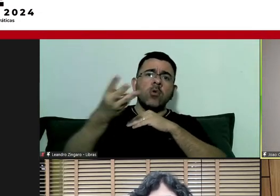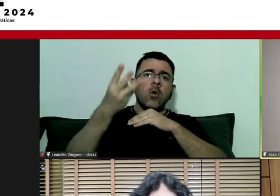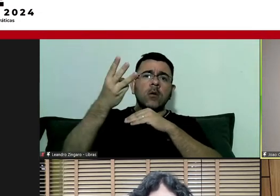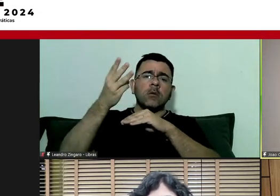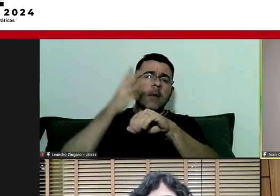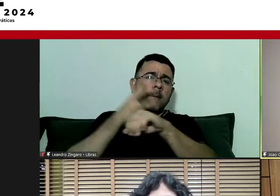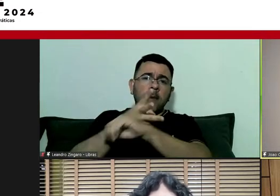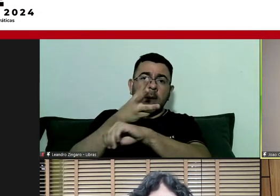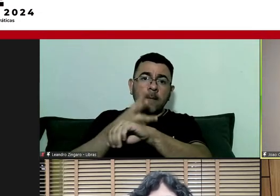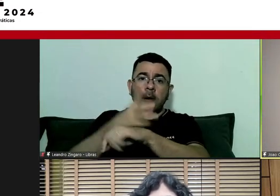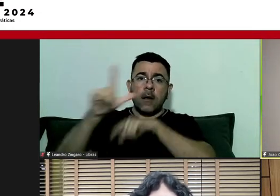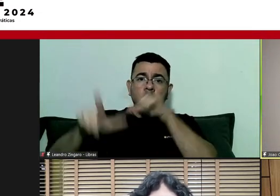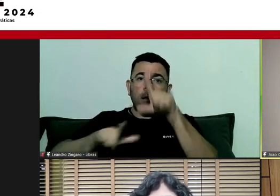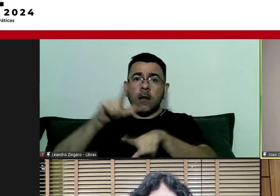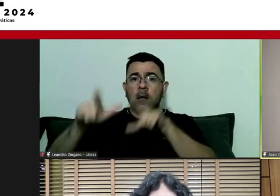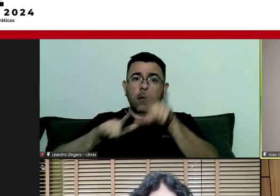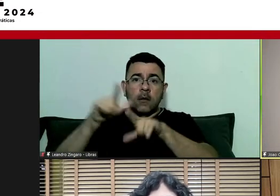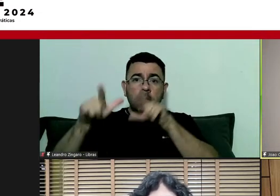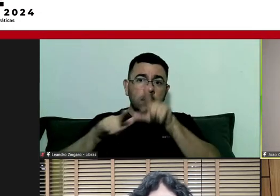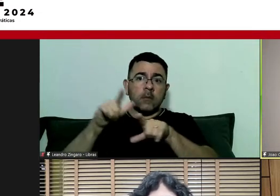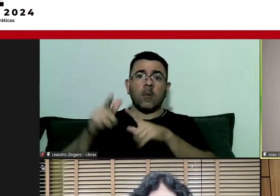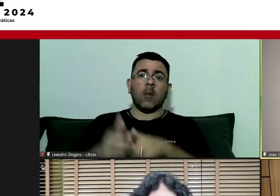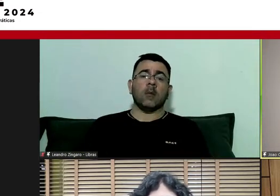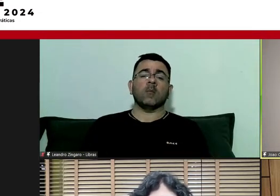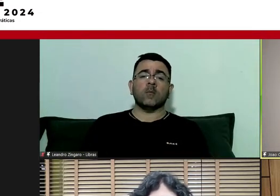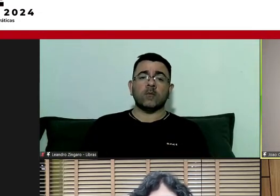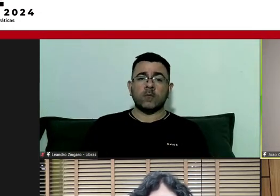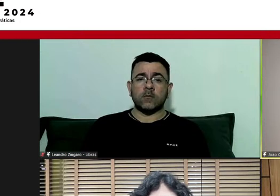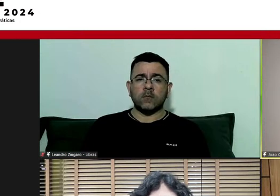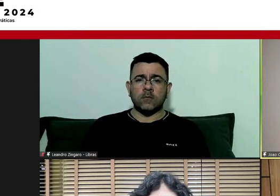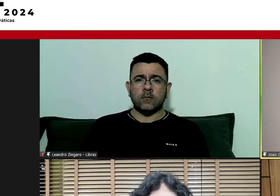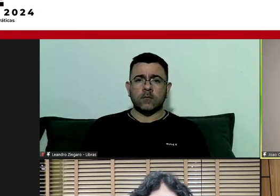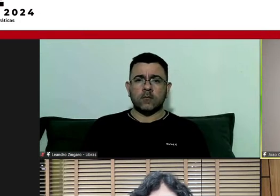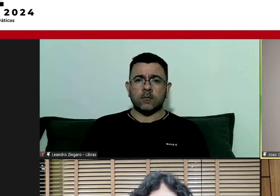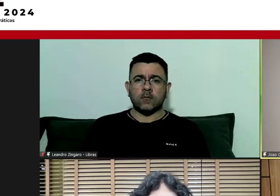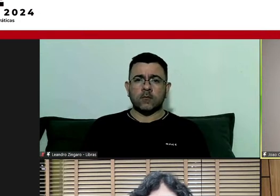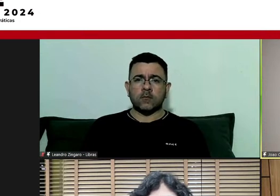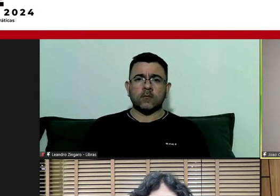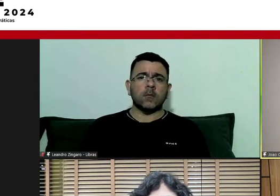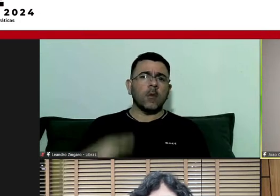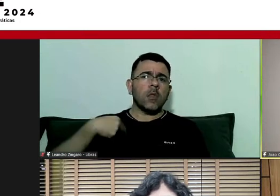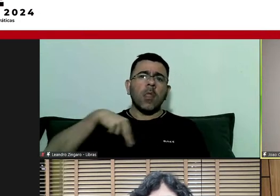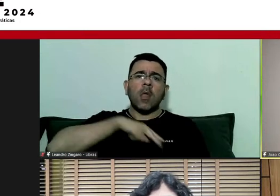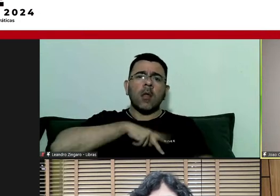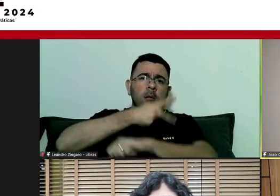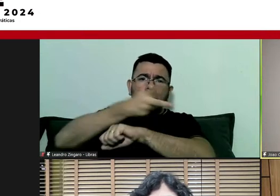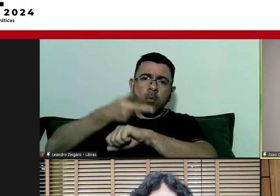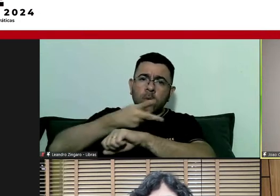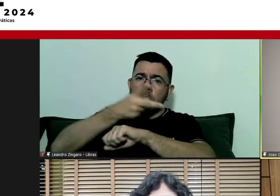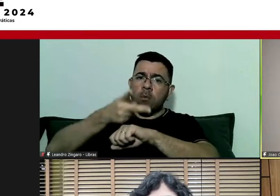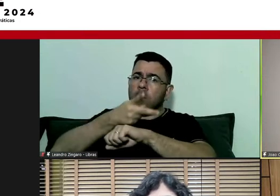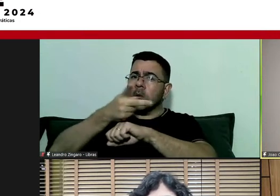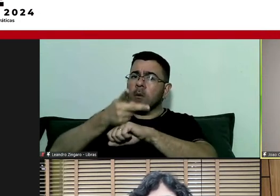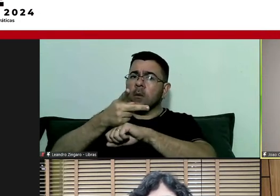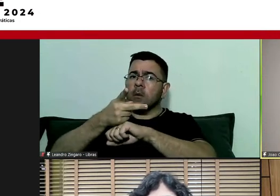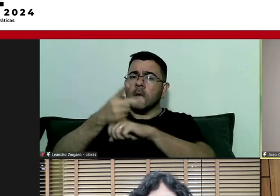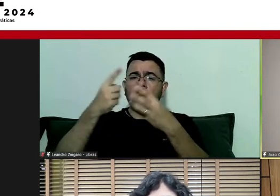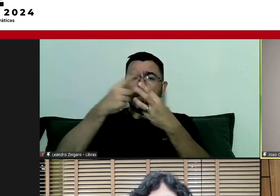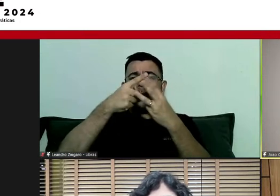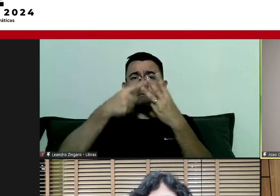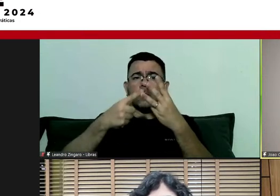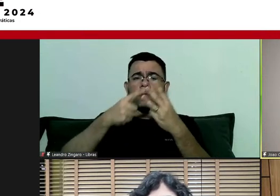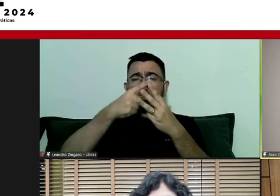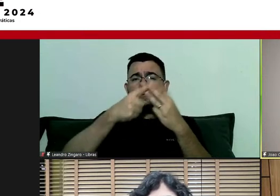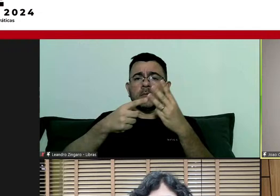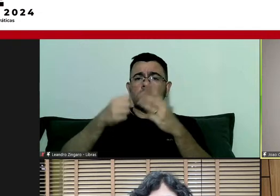serviço então assim eh hoje hoje quando a gente faz uma pesquisa na cidade um dos três principais indicadores nossos é governo